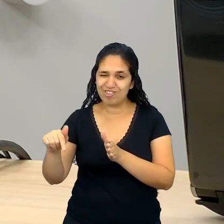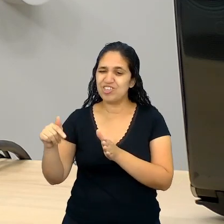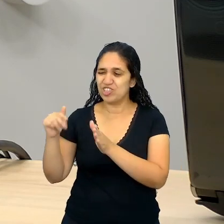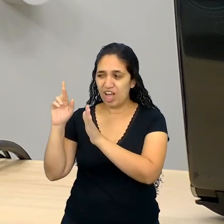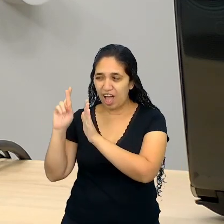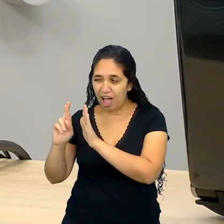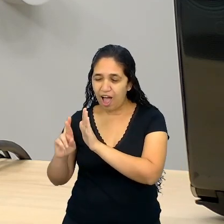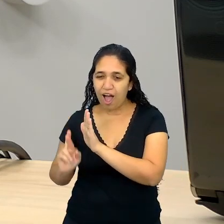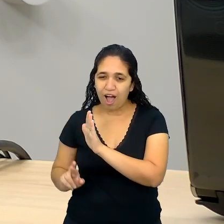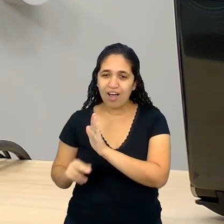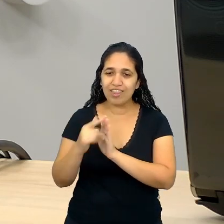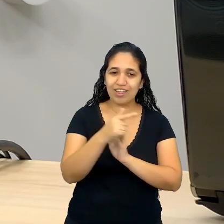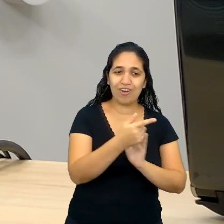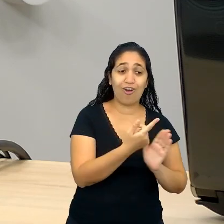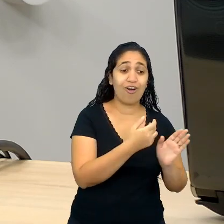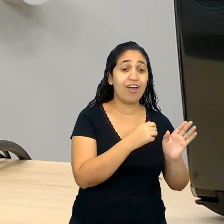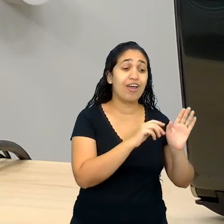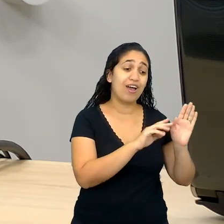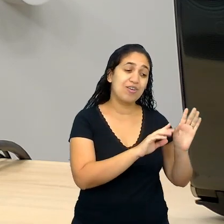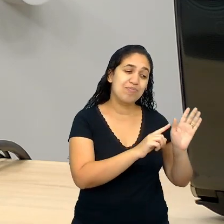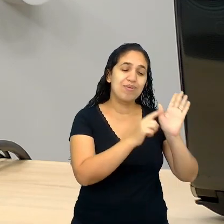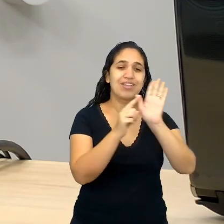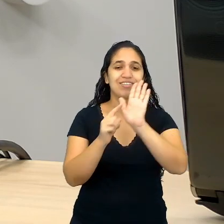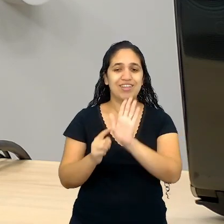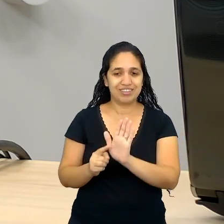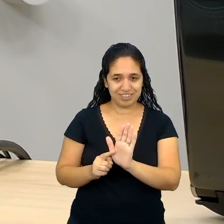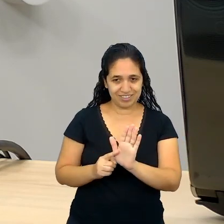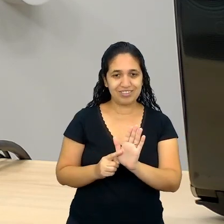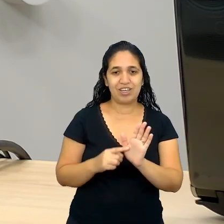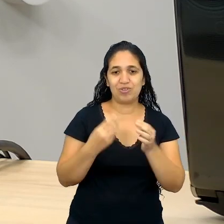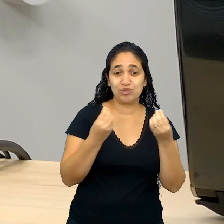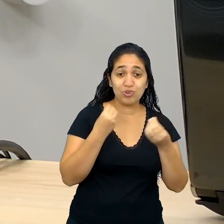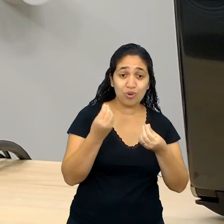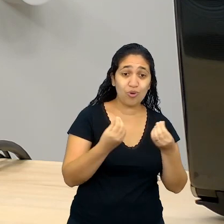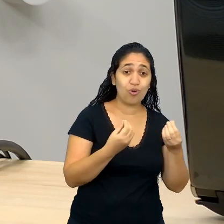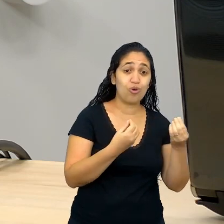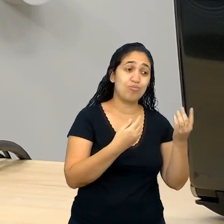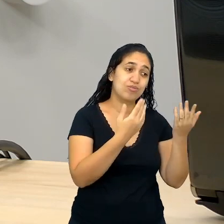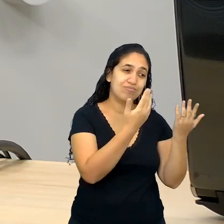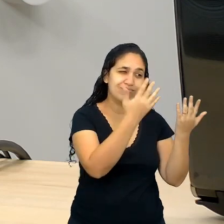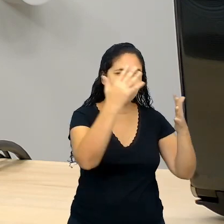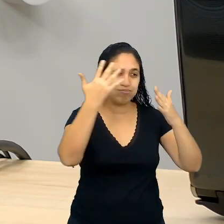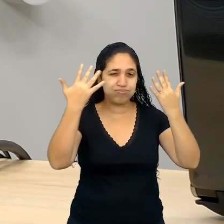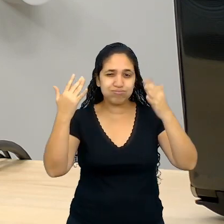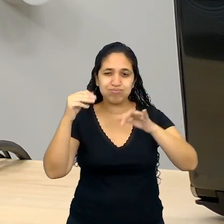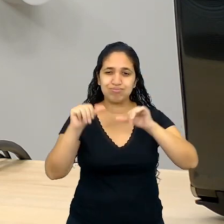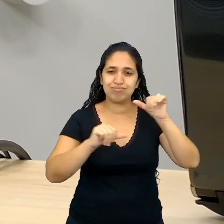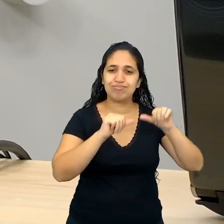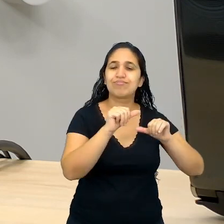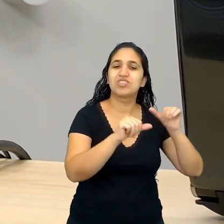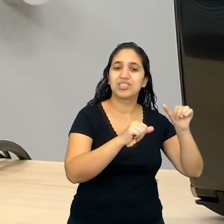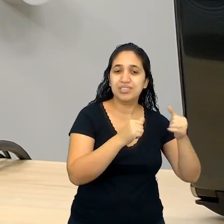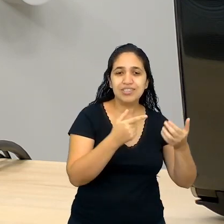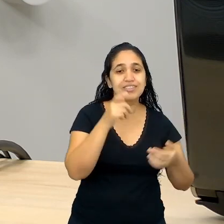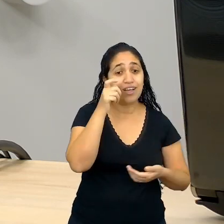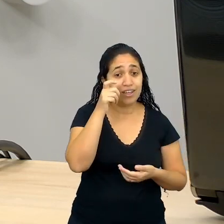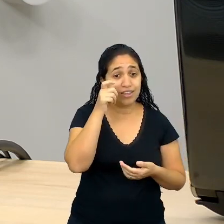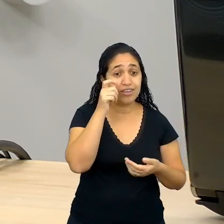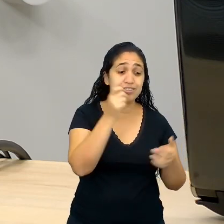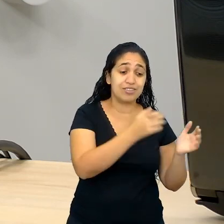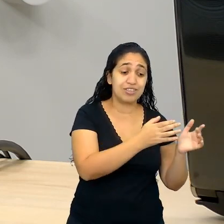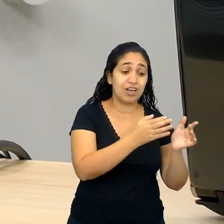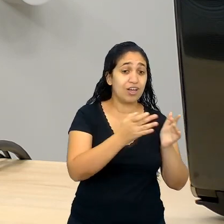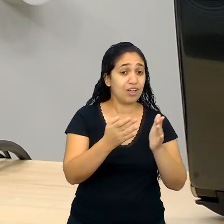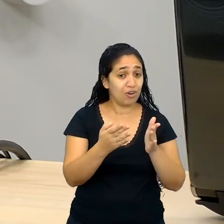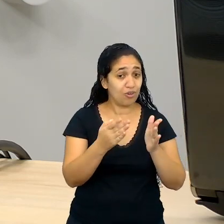agora o Edson, ele vai fazer a apresentação falando aí um pouquinho para a gente, né, sobre a mudança climática, que é um tema aí tão importante e interessante. E ao longo da